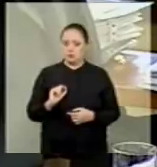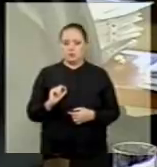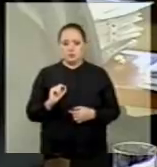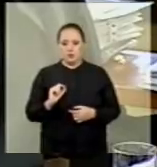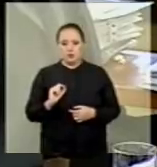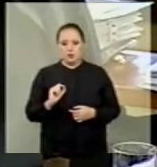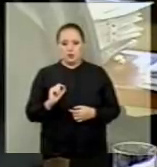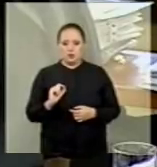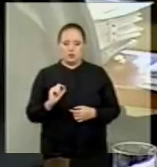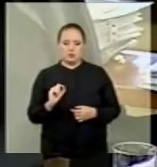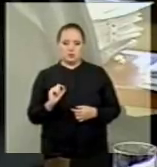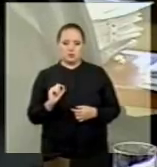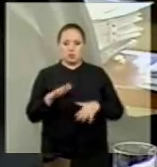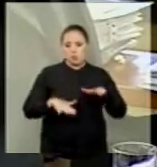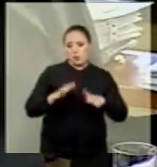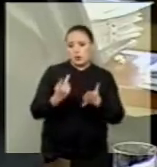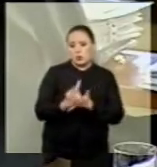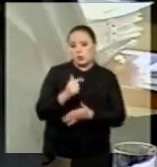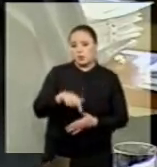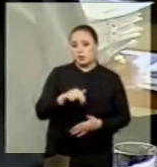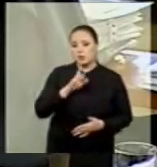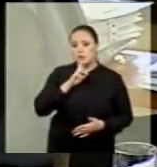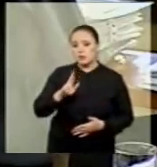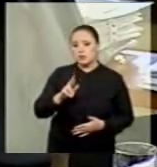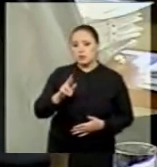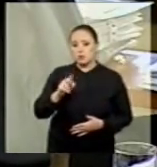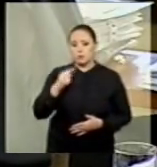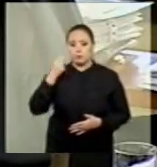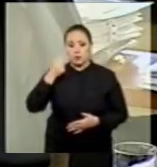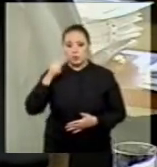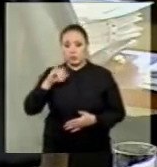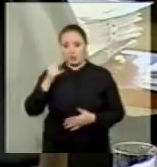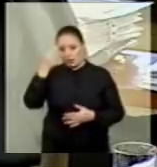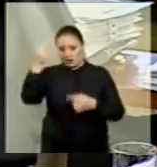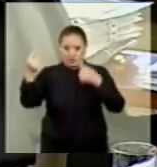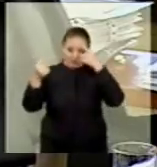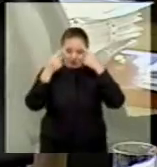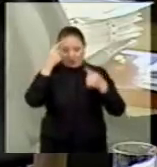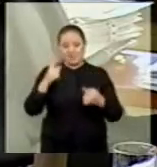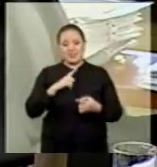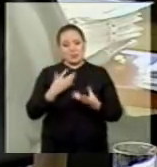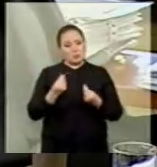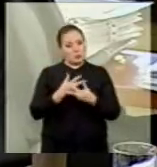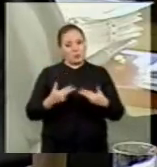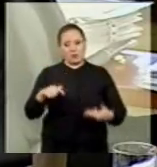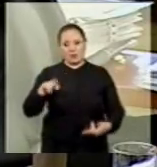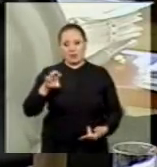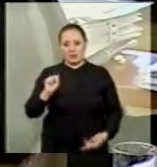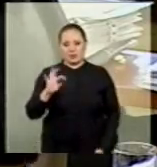conforme a deliberação que nós tomarmos aqui, nós poderemos, e os advogados são criativos, ter tantas questões de ordem, doutor